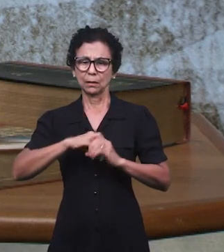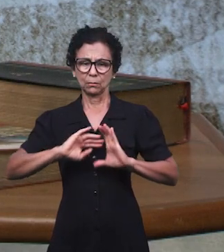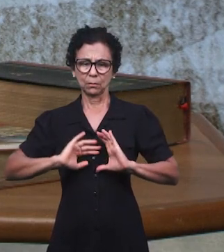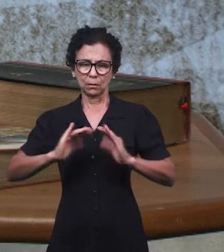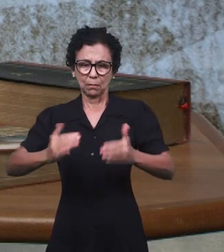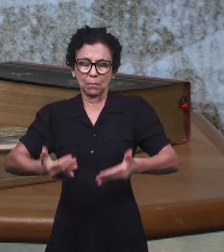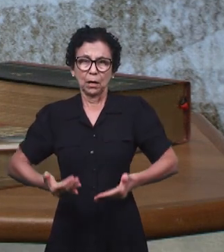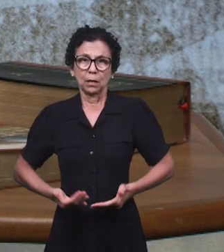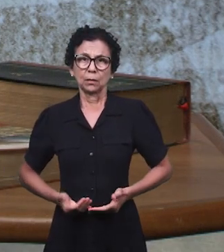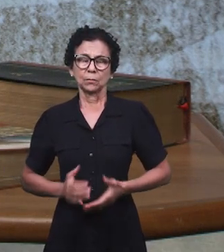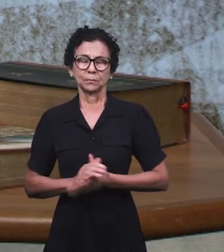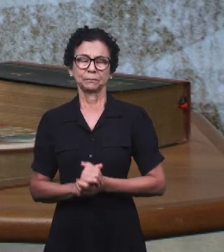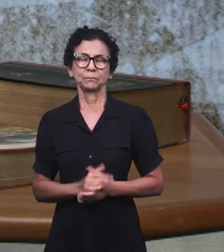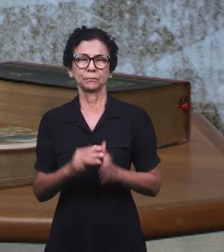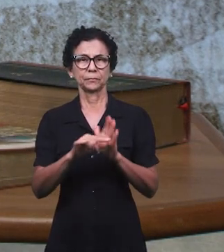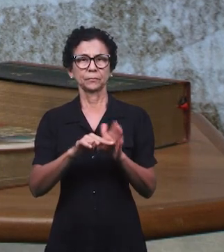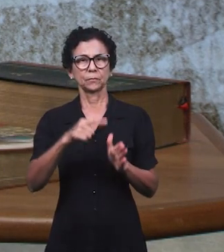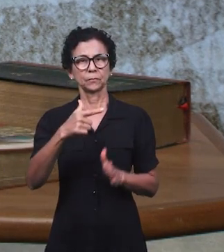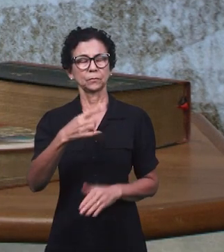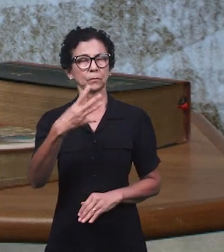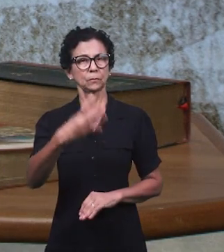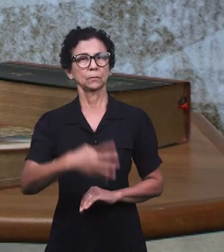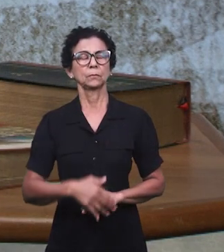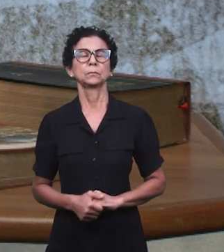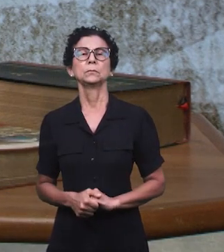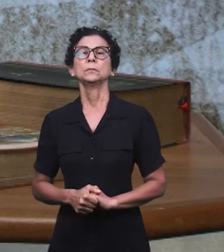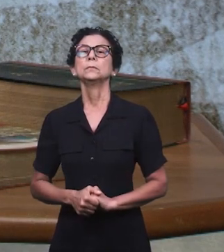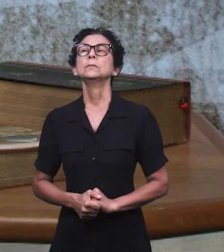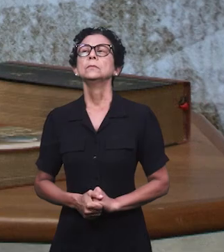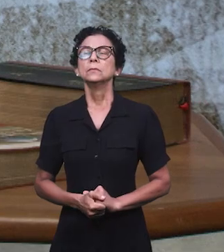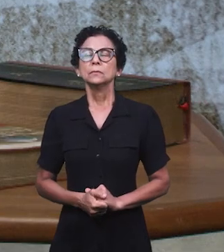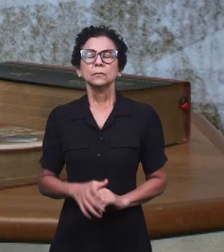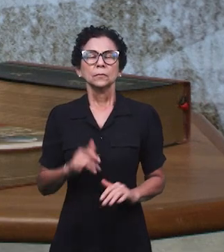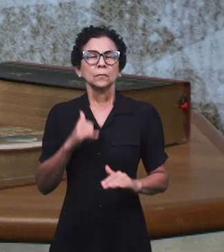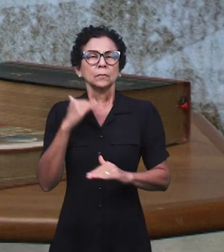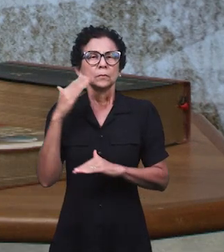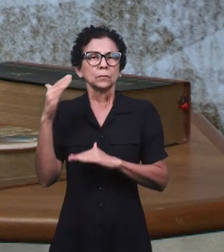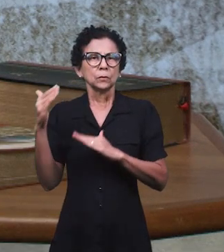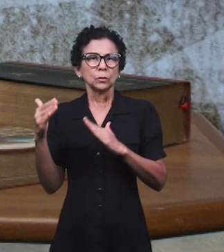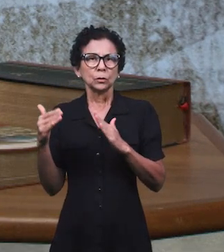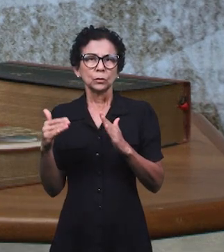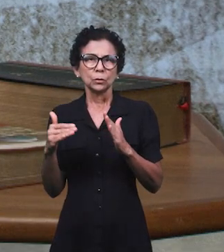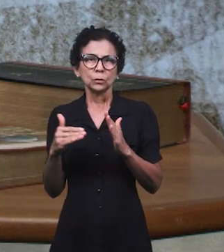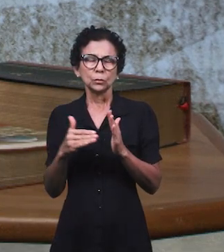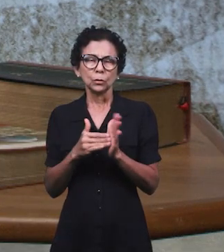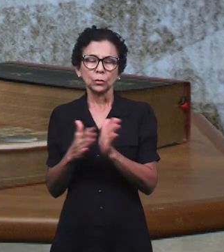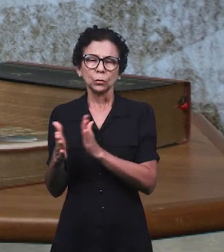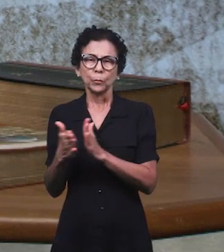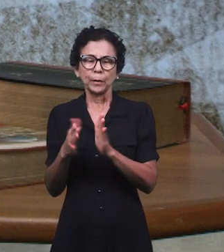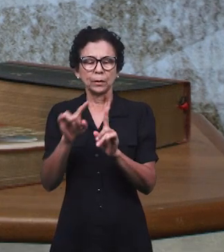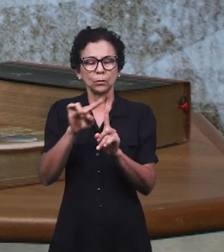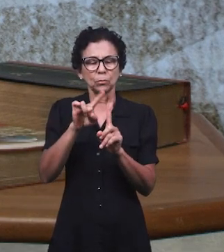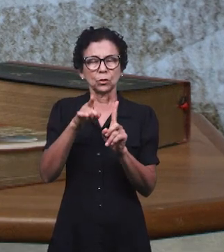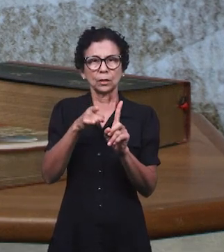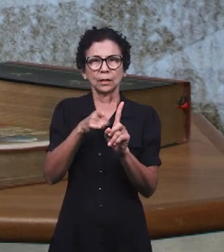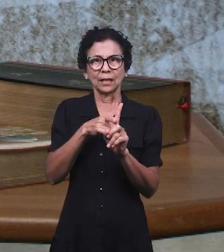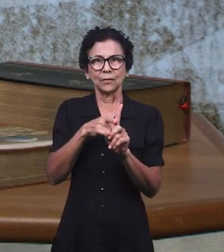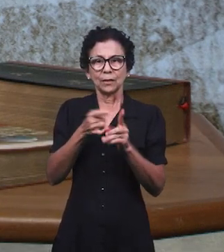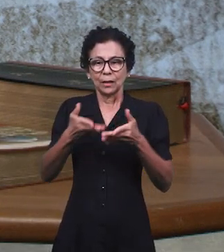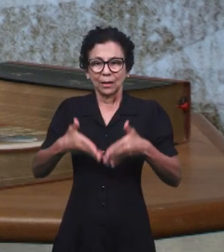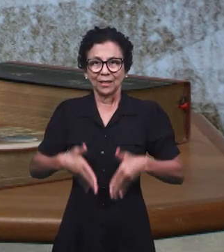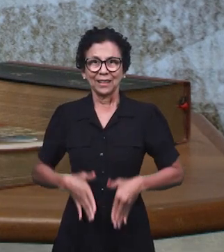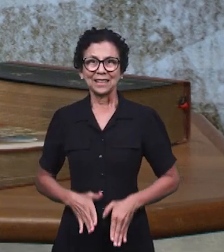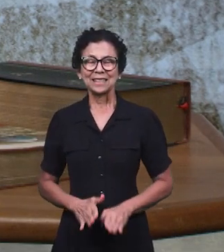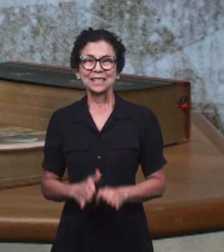Versículo 24. E cumprindo-se os seus dias para dar à luz, eis gêmeos no